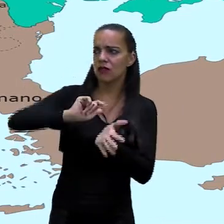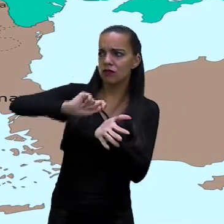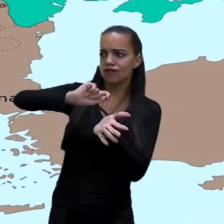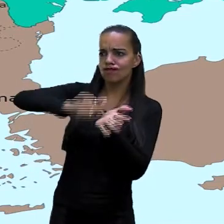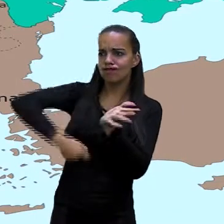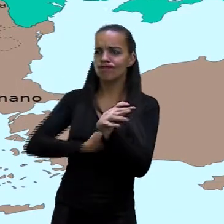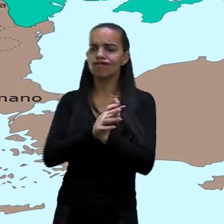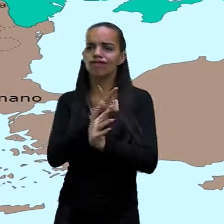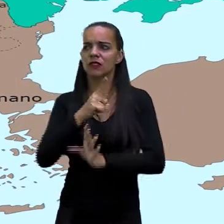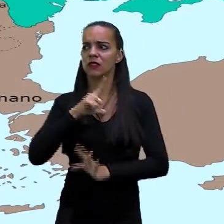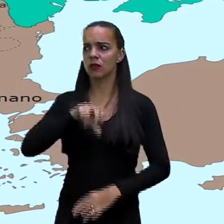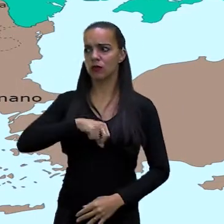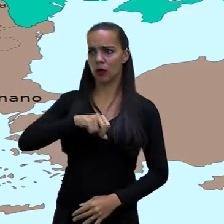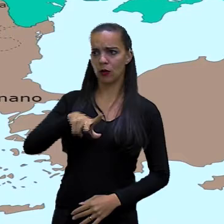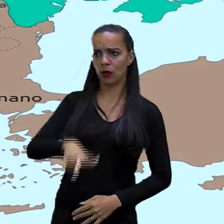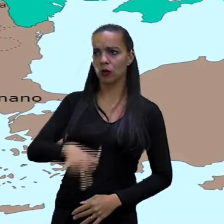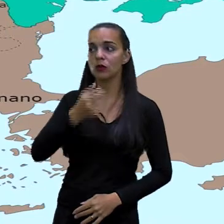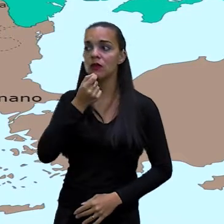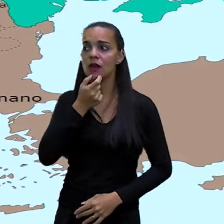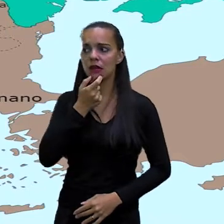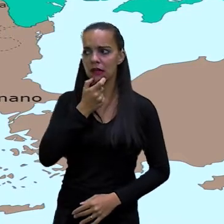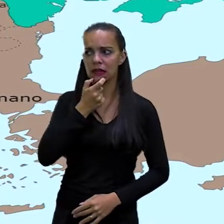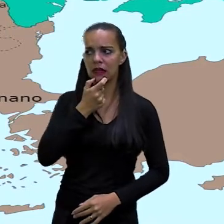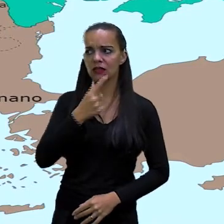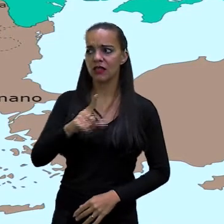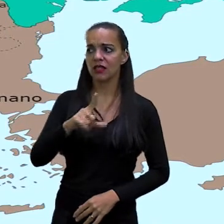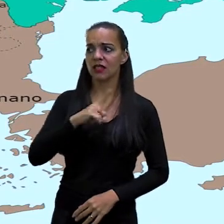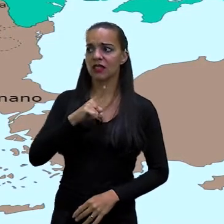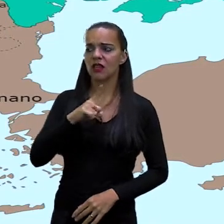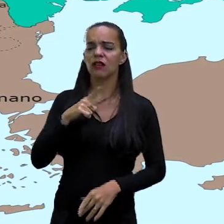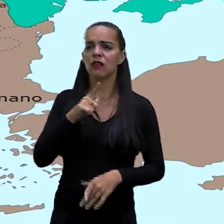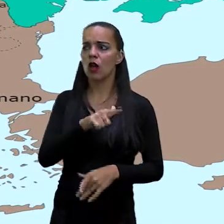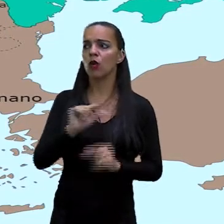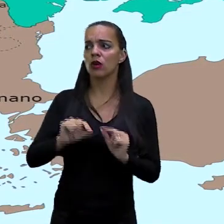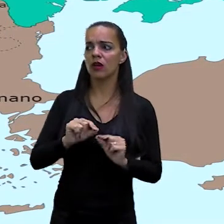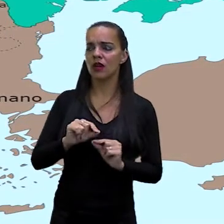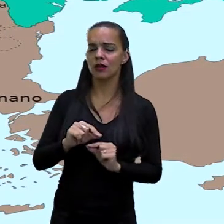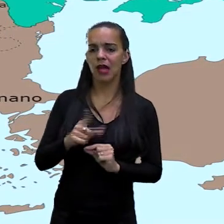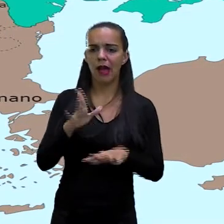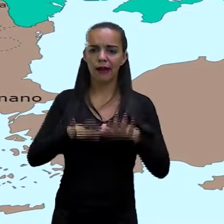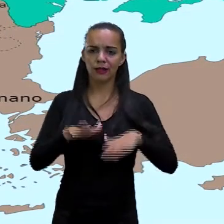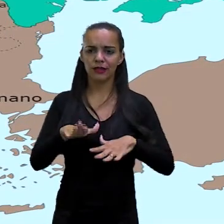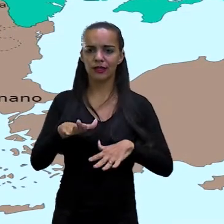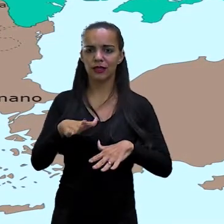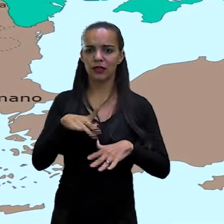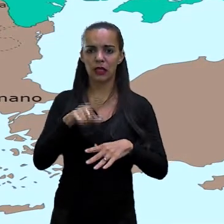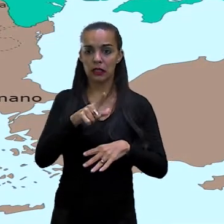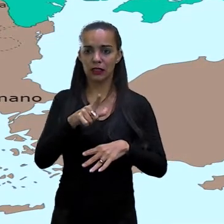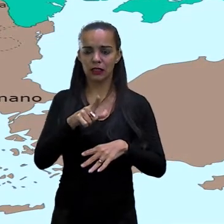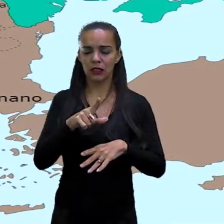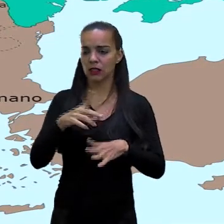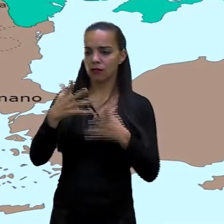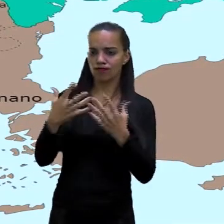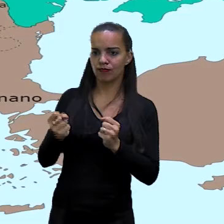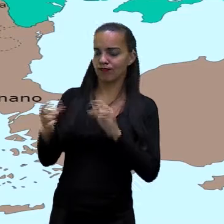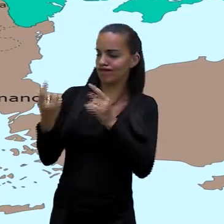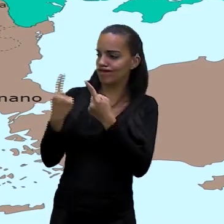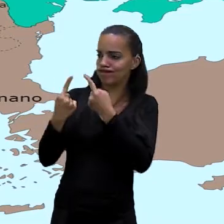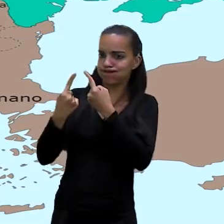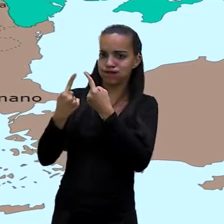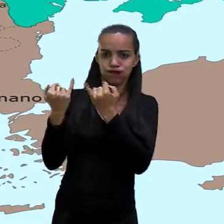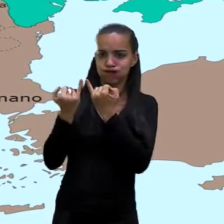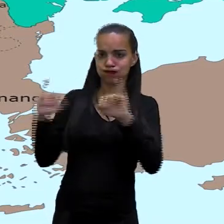entre Portugal e Inglaterra, ele desfavorecia as ordens de Napoleão. Então,